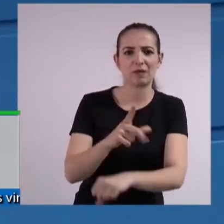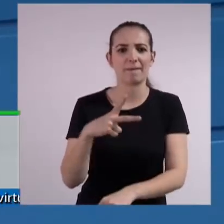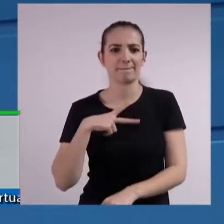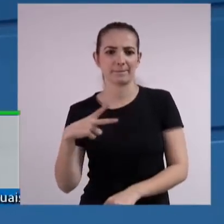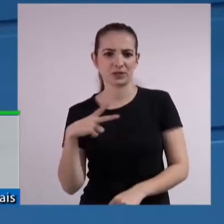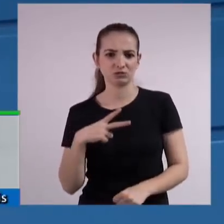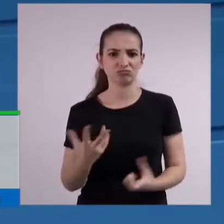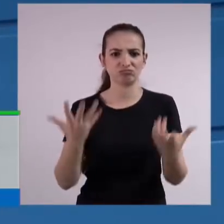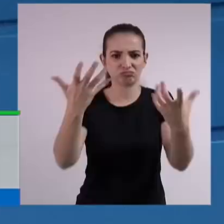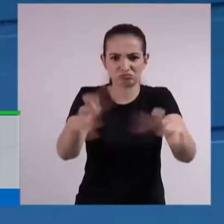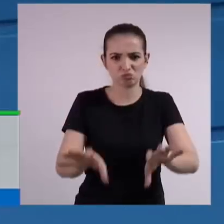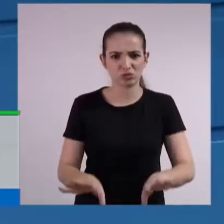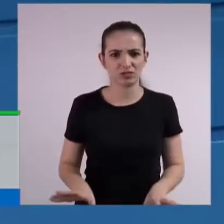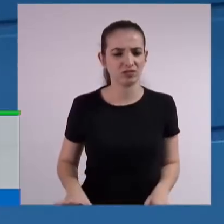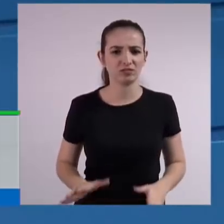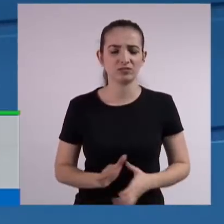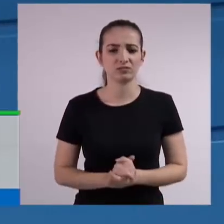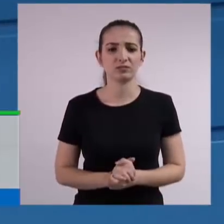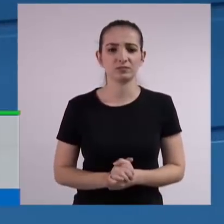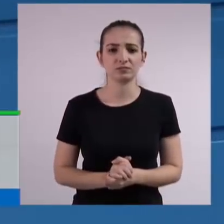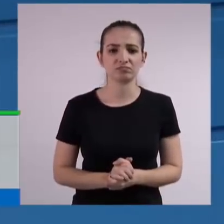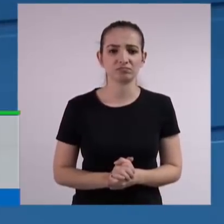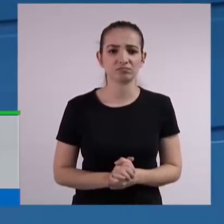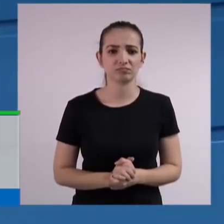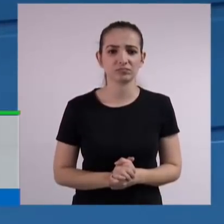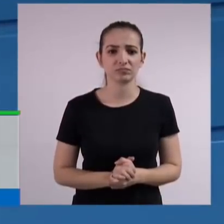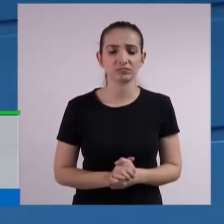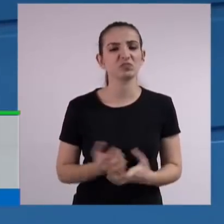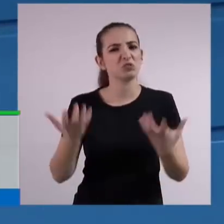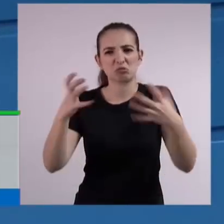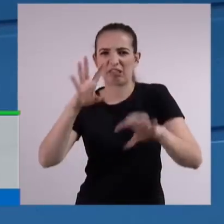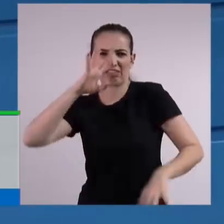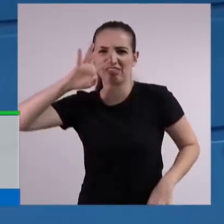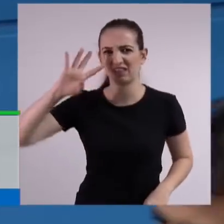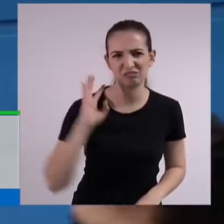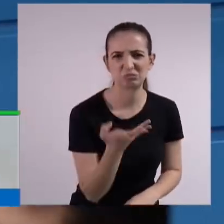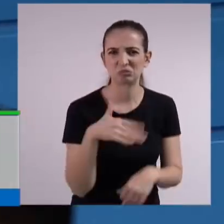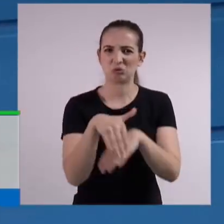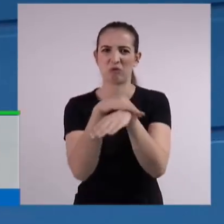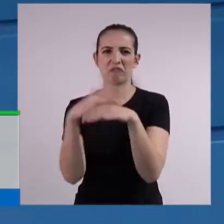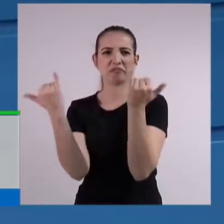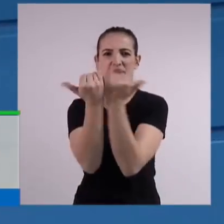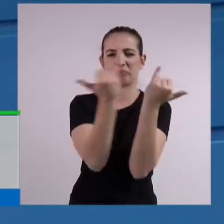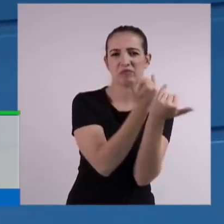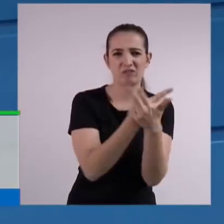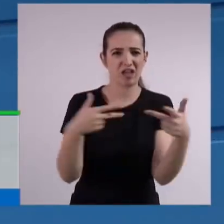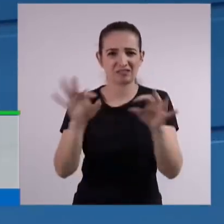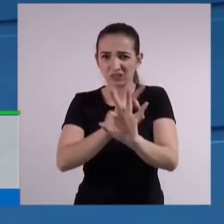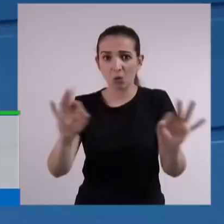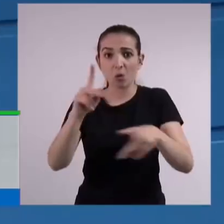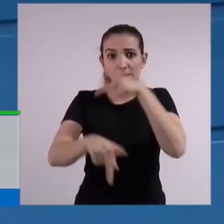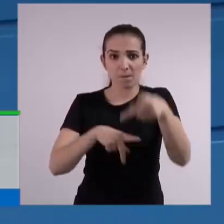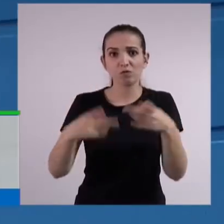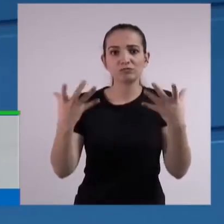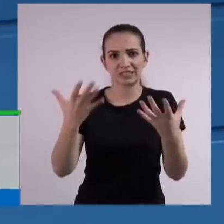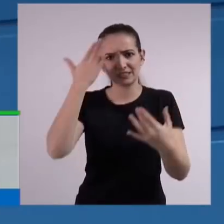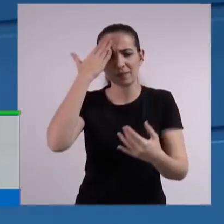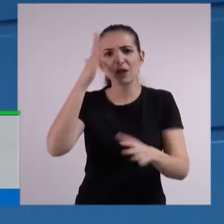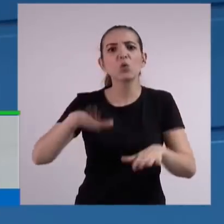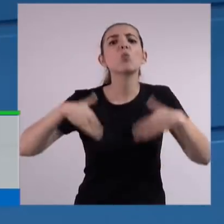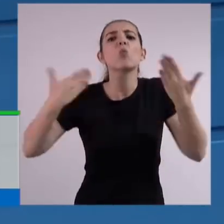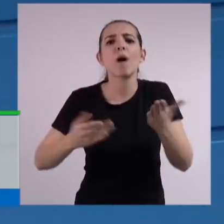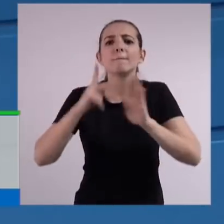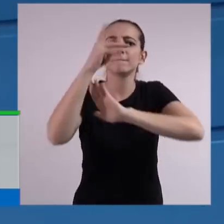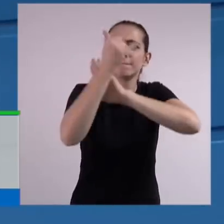pessoais, já não quer mais saber de denúncia, de conversa fiada. A população quer saber quais são